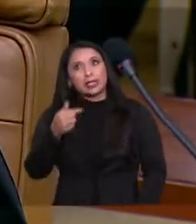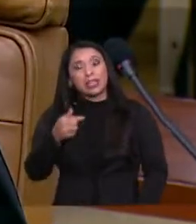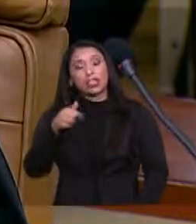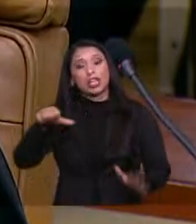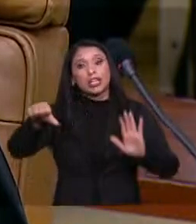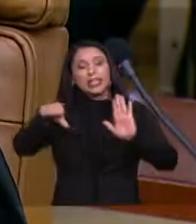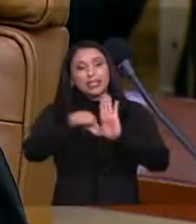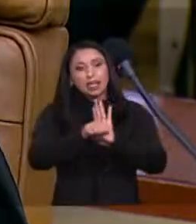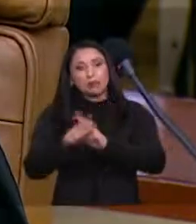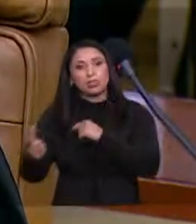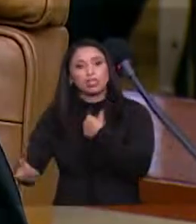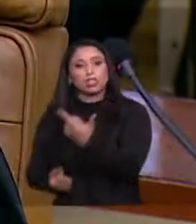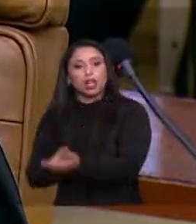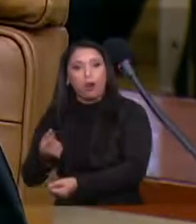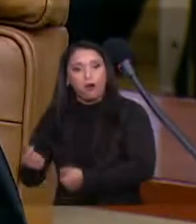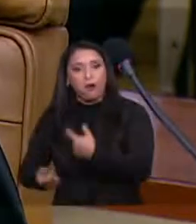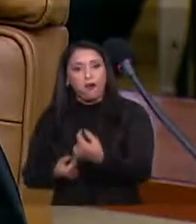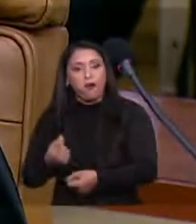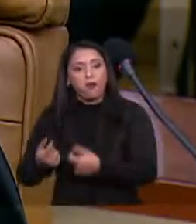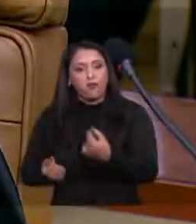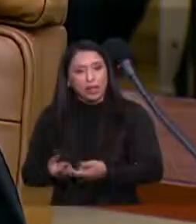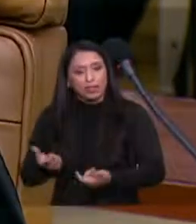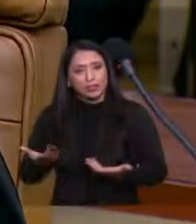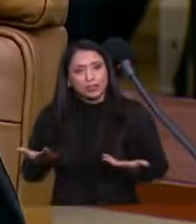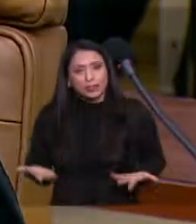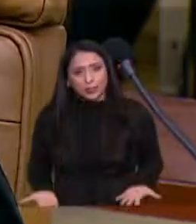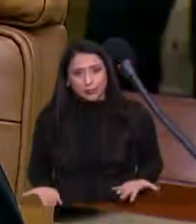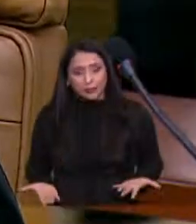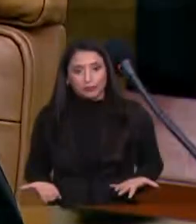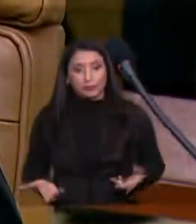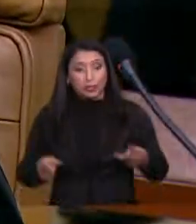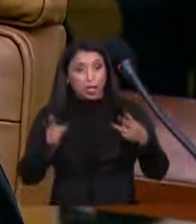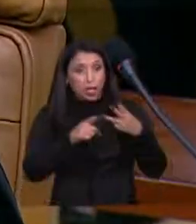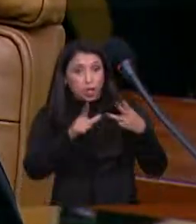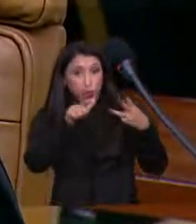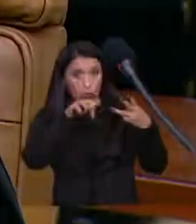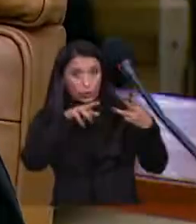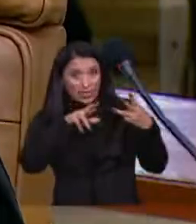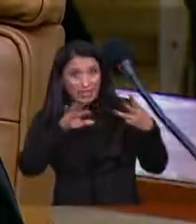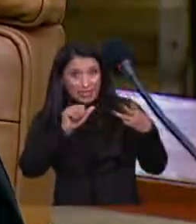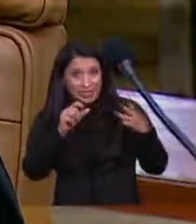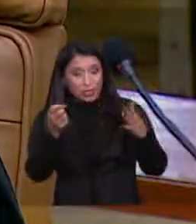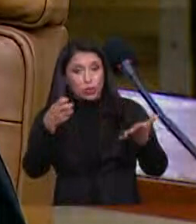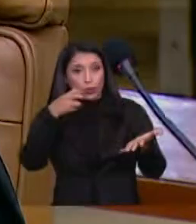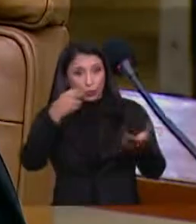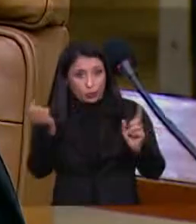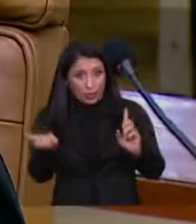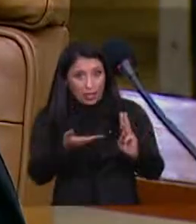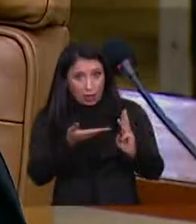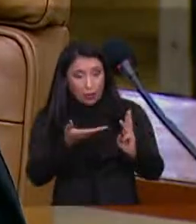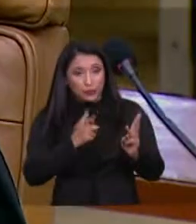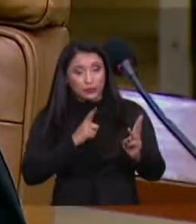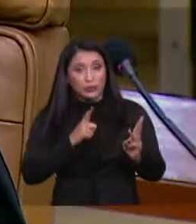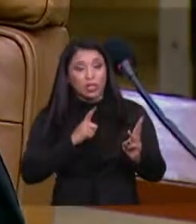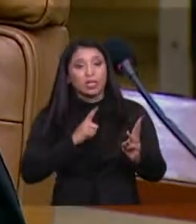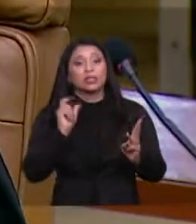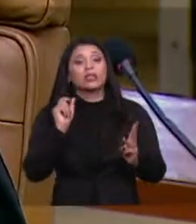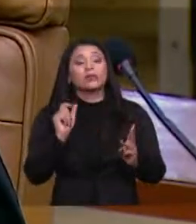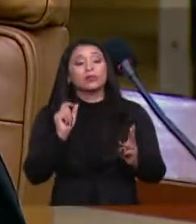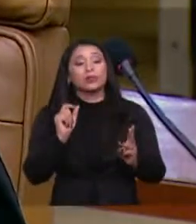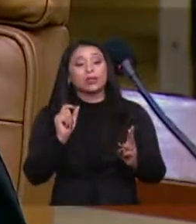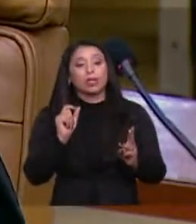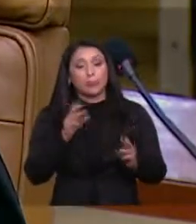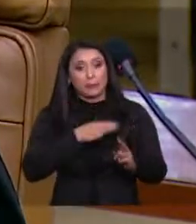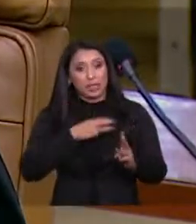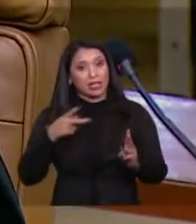crimes de lavagem de dinheiro em concurso material já para o réu Luiz Pereira Duarte de Amorim foi sugerida